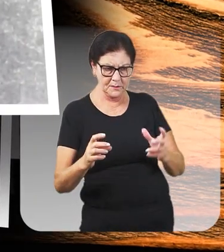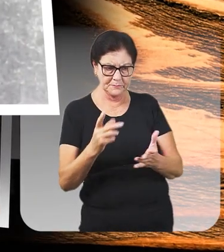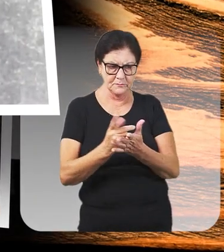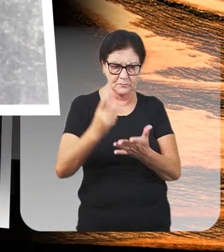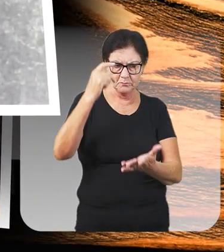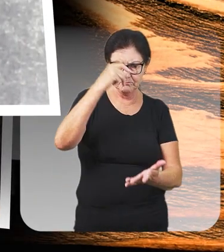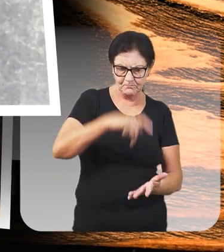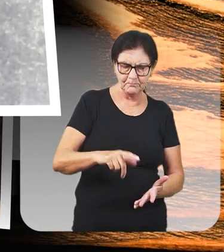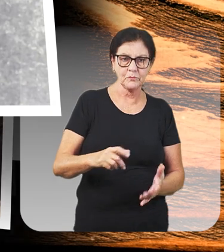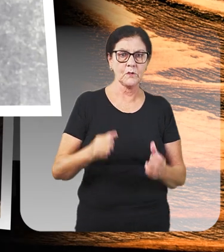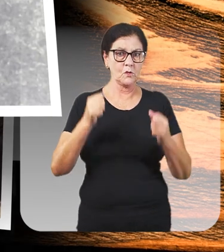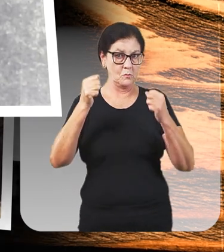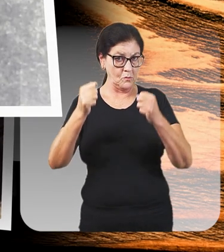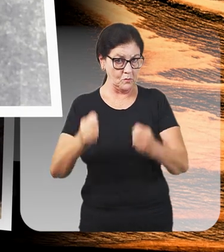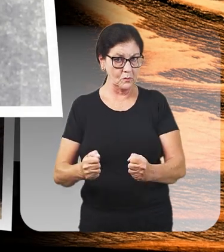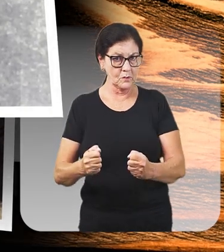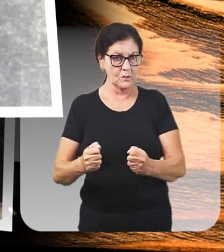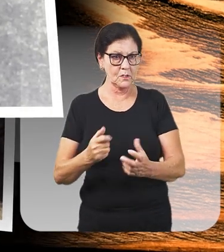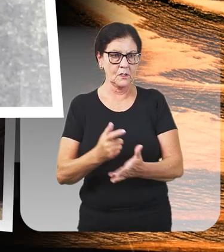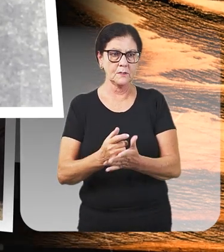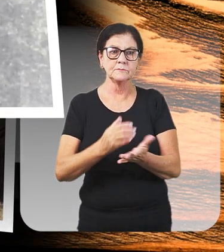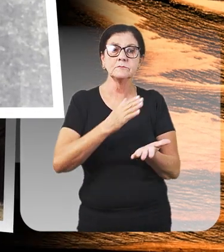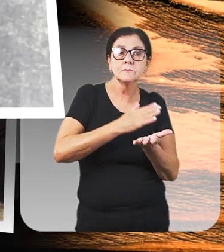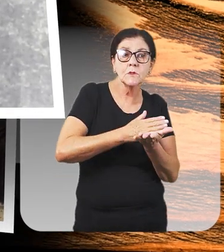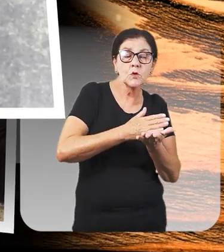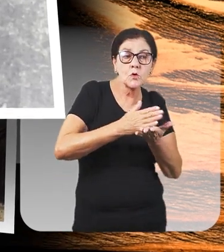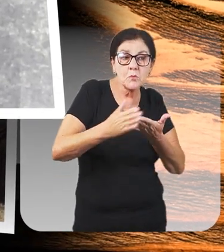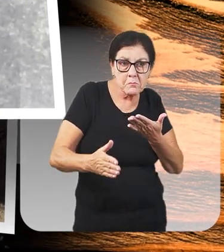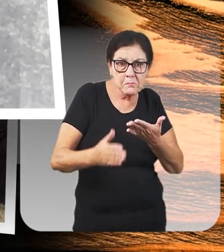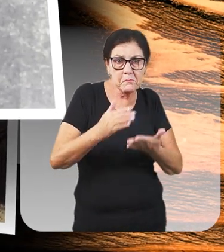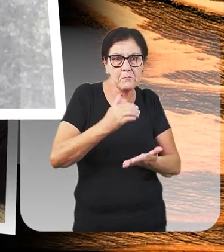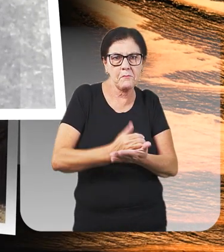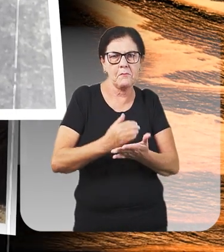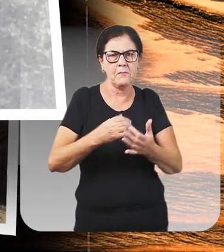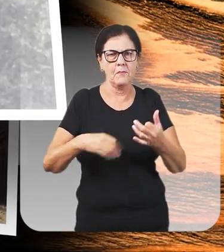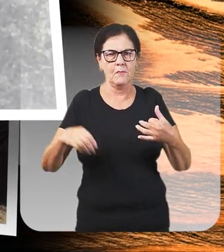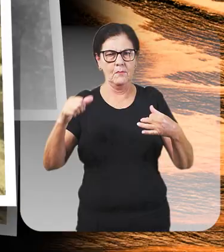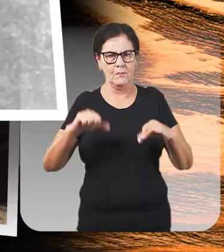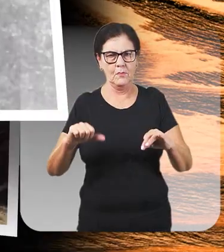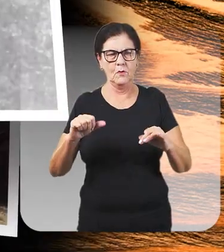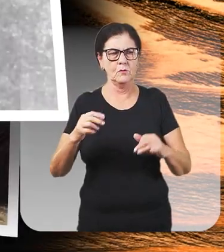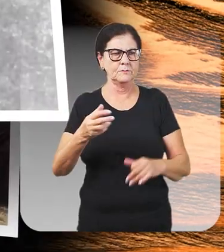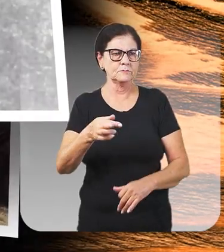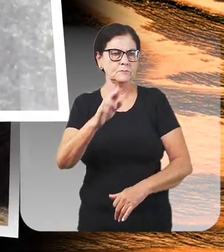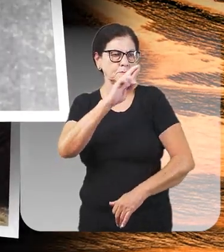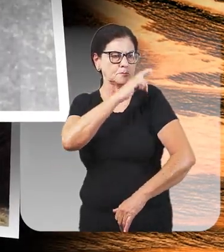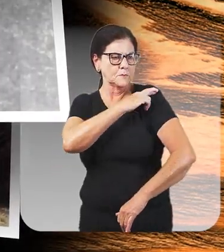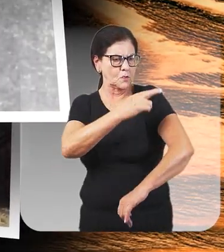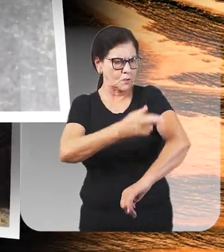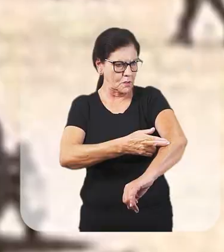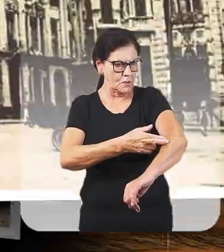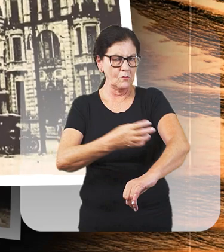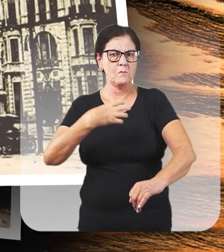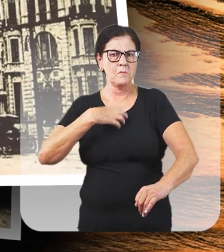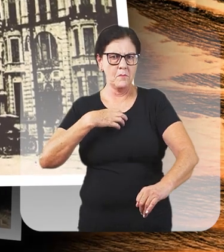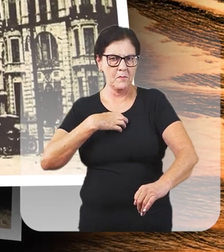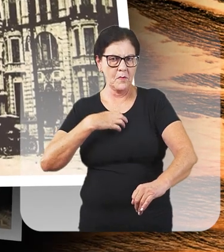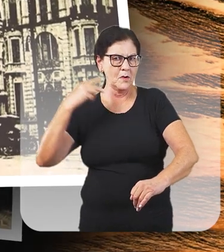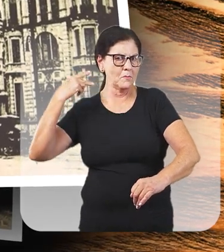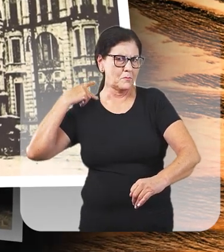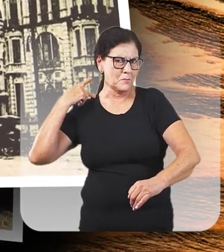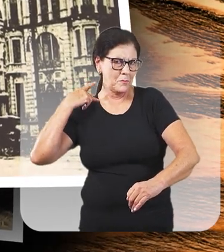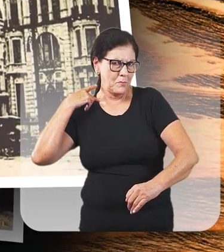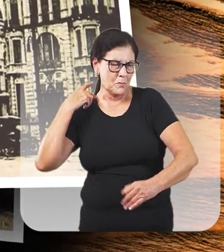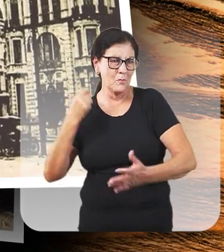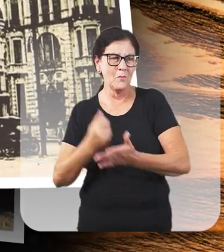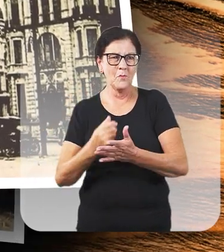de poder começou a ruir à medida que estados menos influentes como Rio de Janeiro, Bahia, Pernambuco e Rio